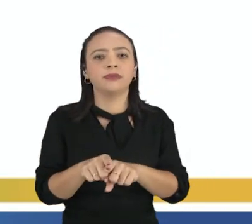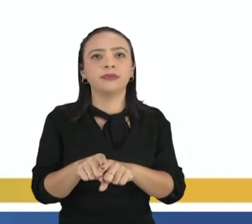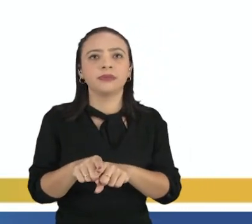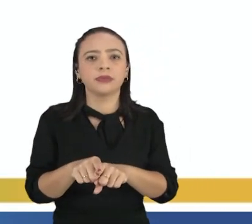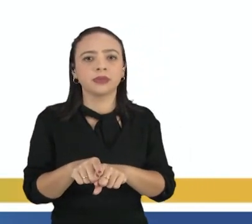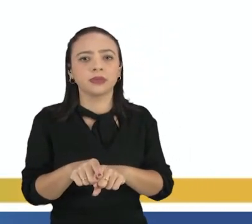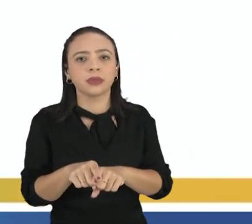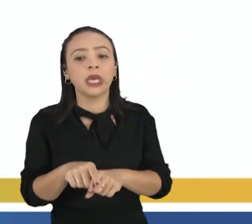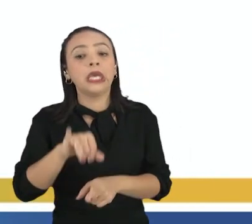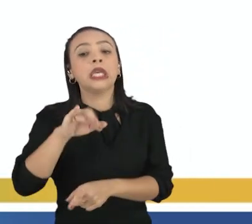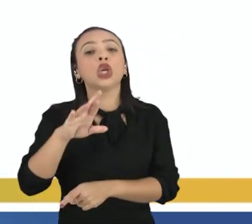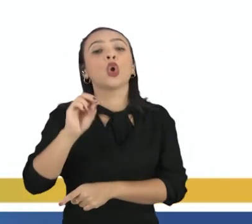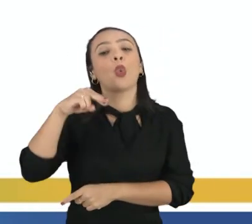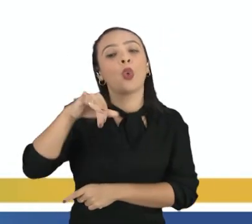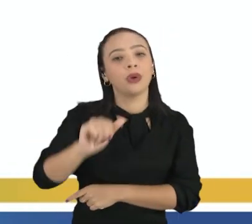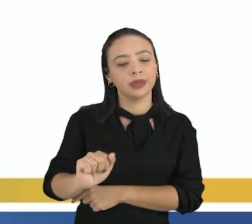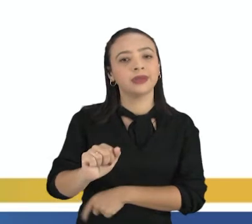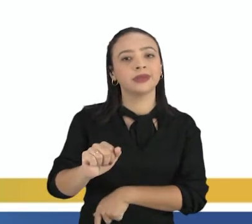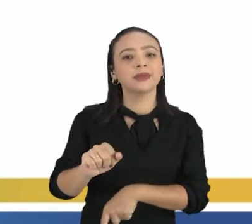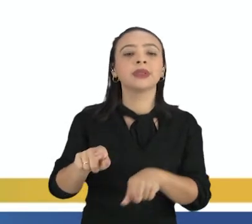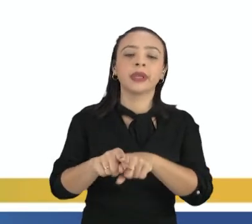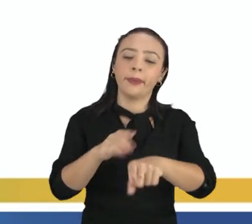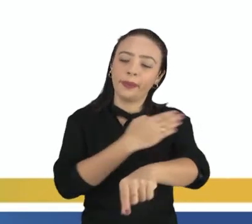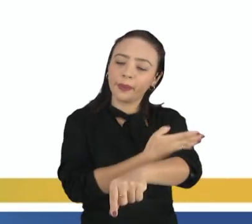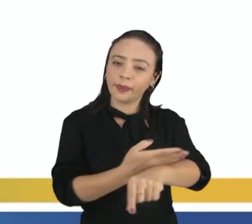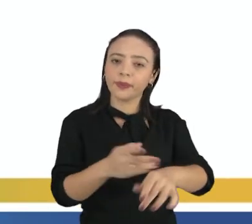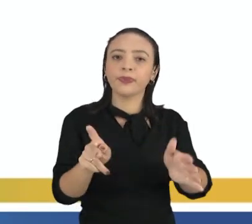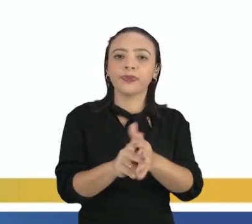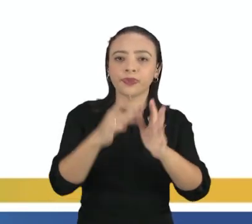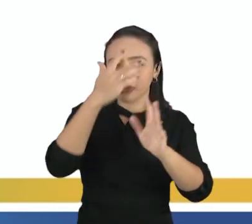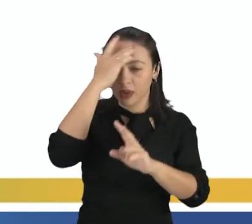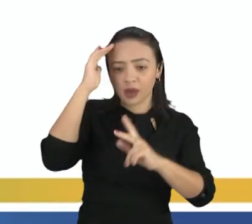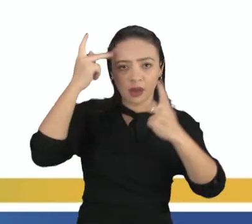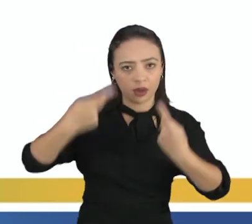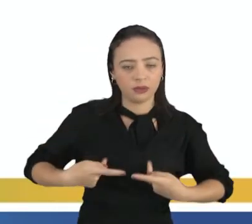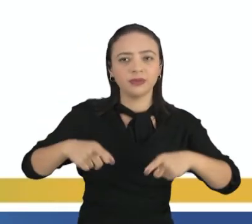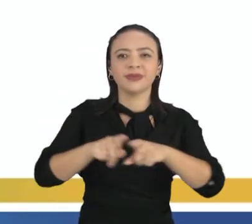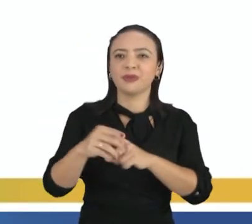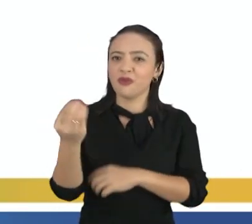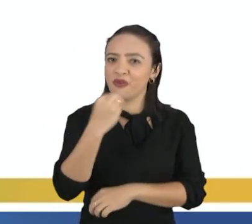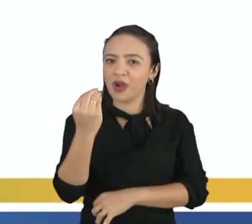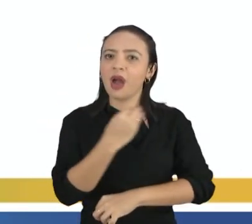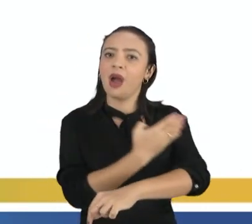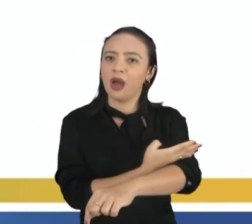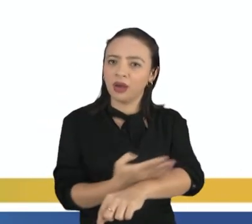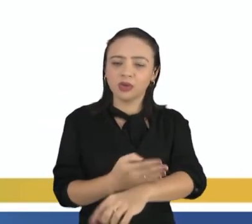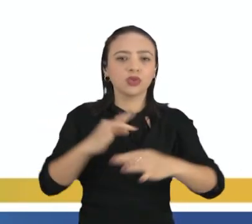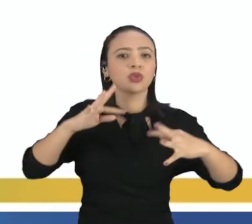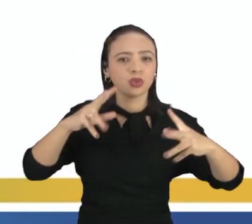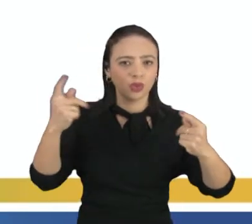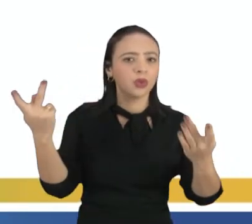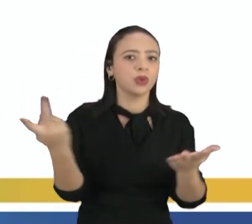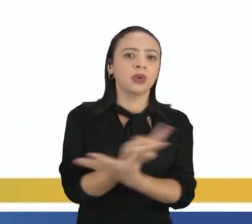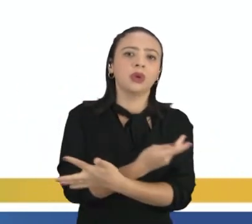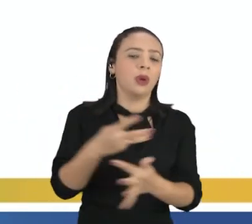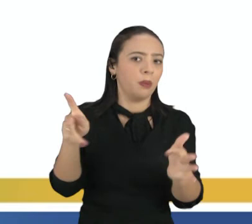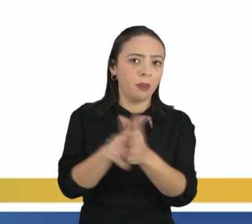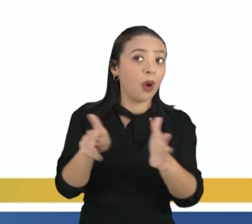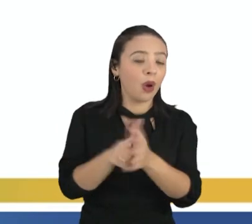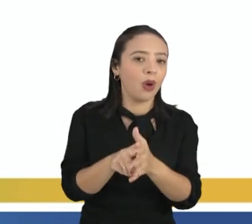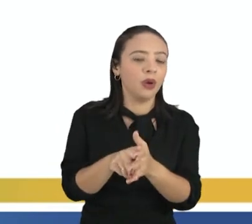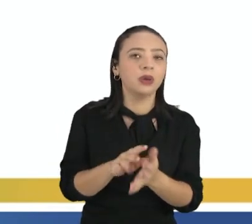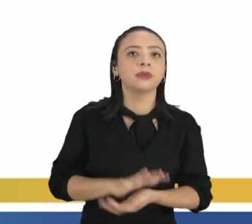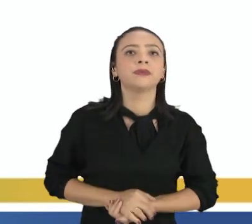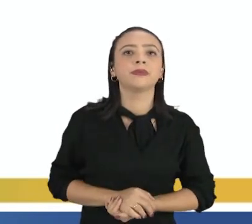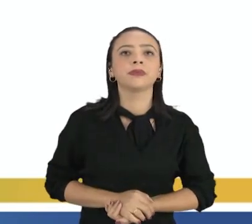satírica e irônica, do comportamento humano, das suas fraquezas, hábitos e costumes. Gente, assim como